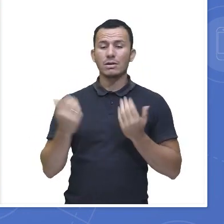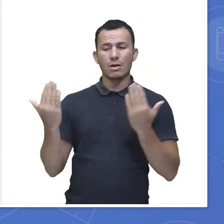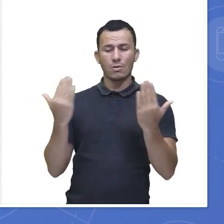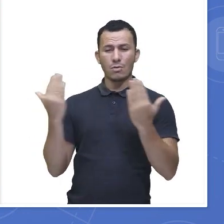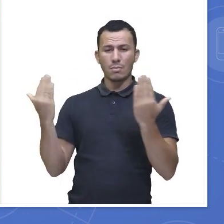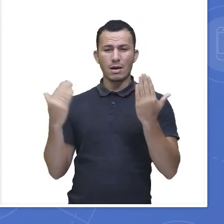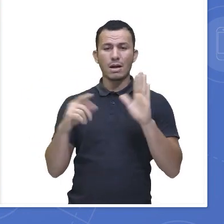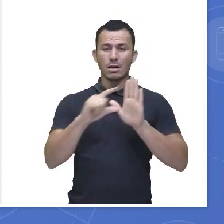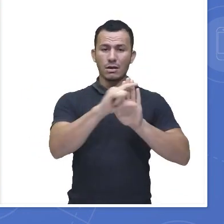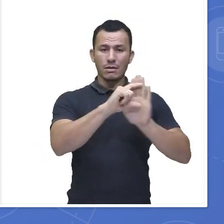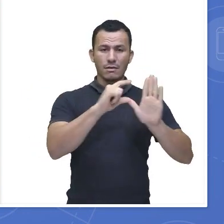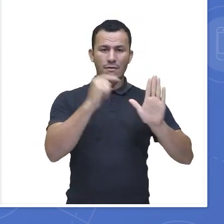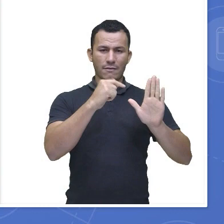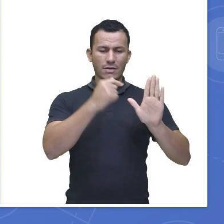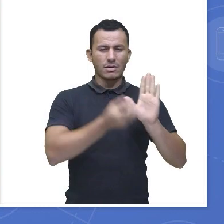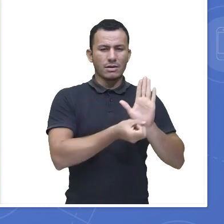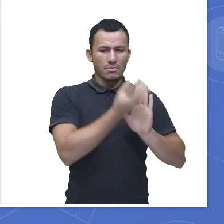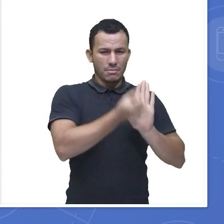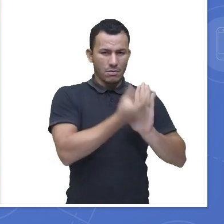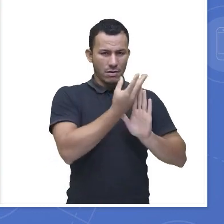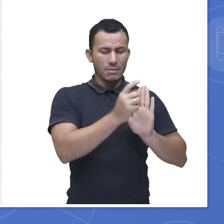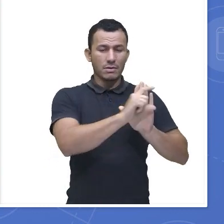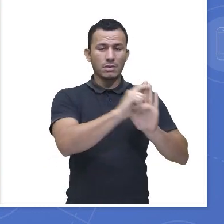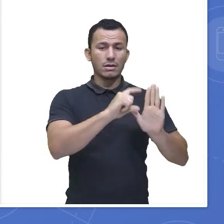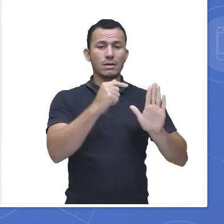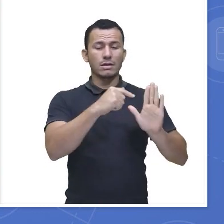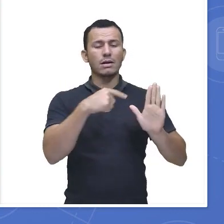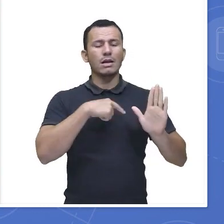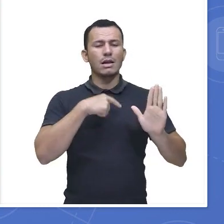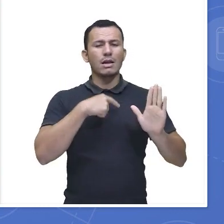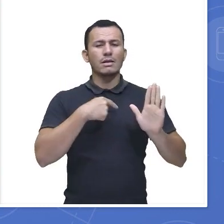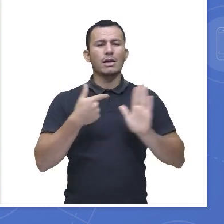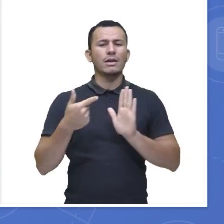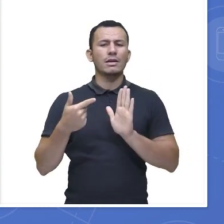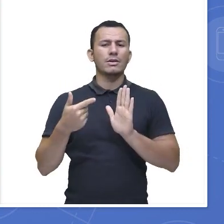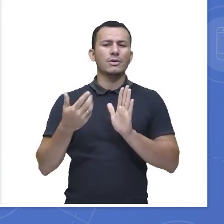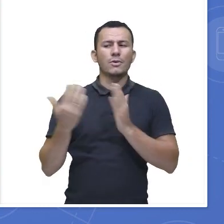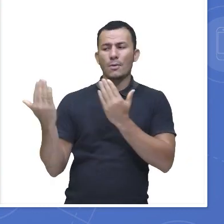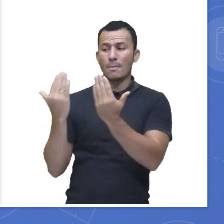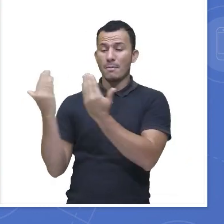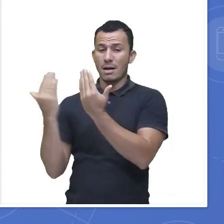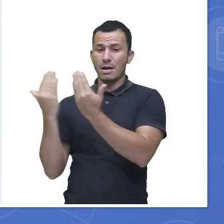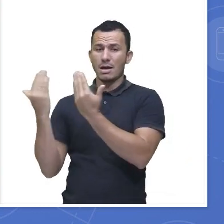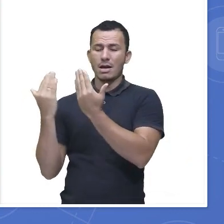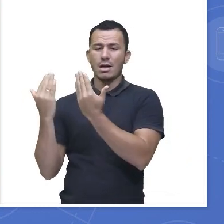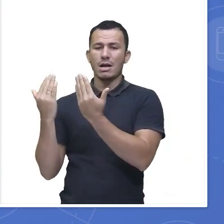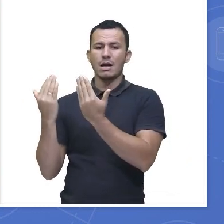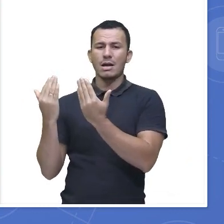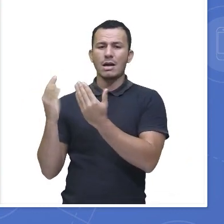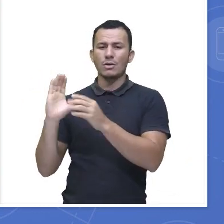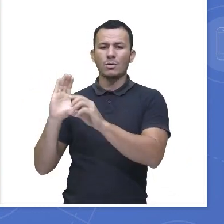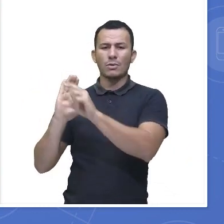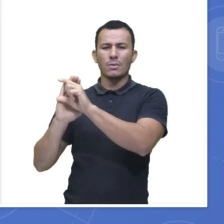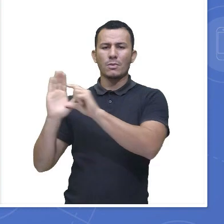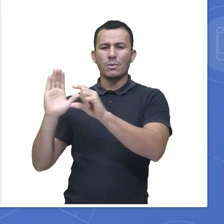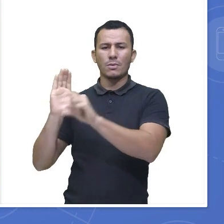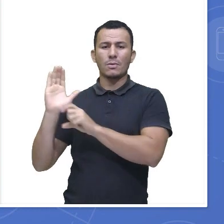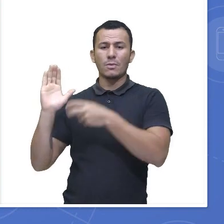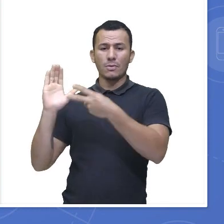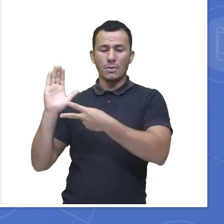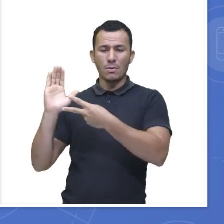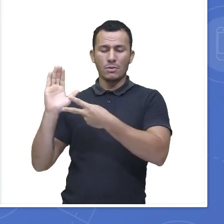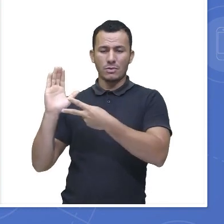um dos versos aí deste poema, qual deles pode ser comparável aos dois primeiros versos?